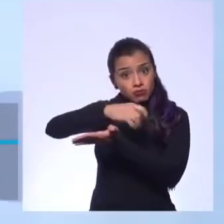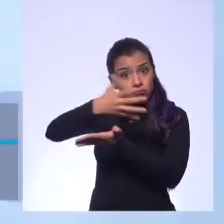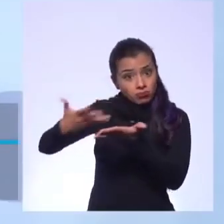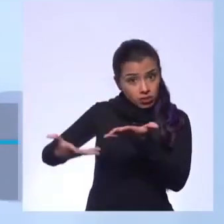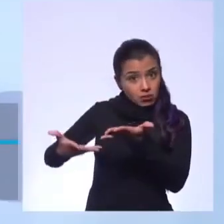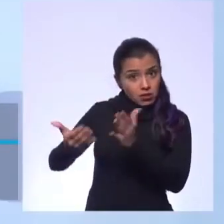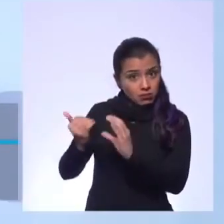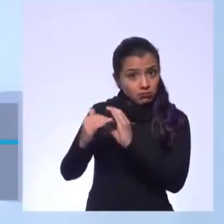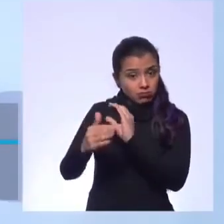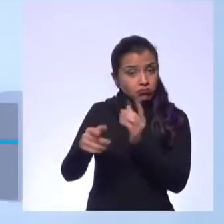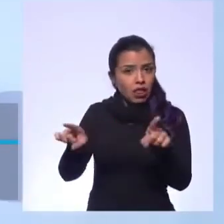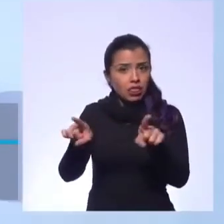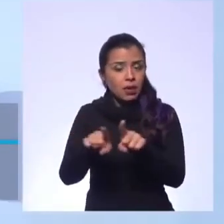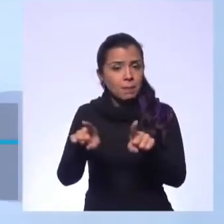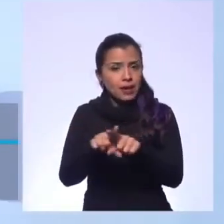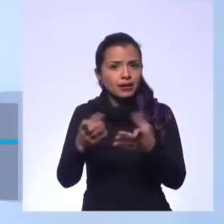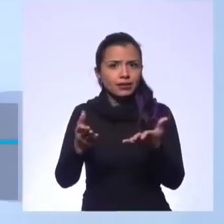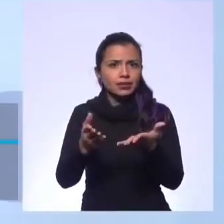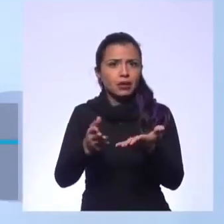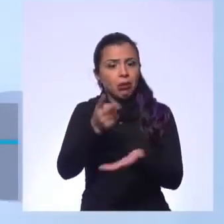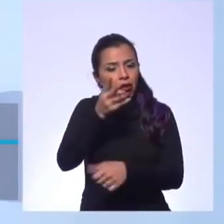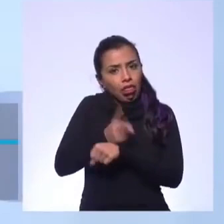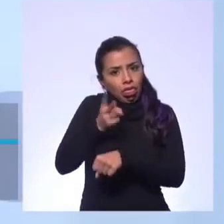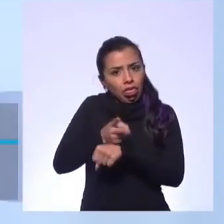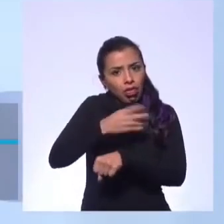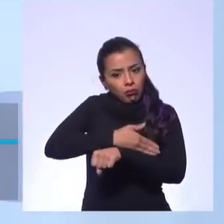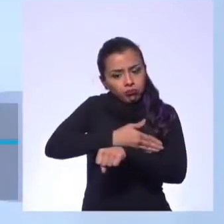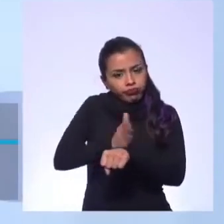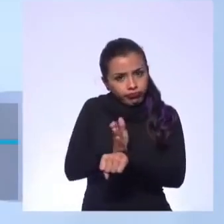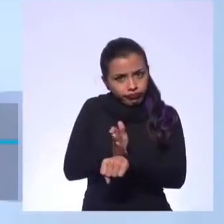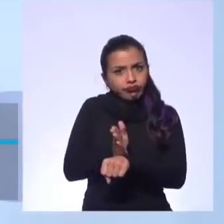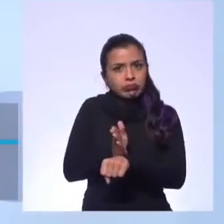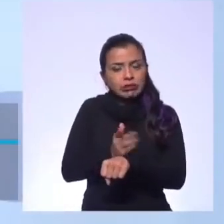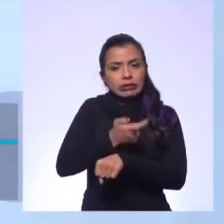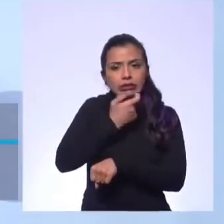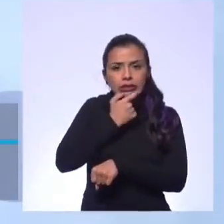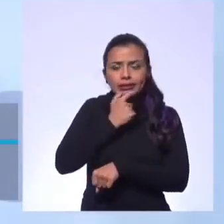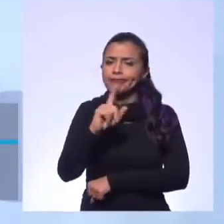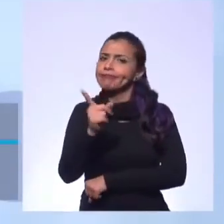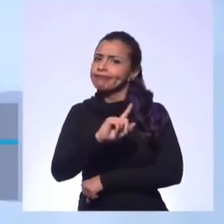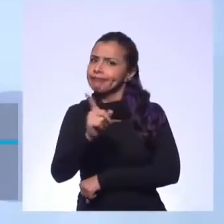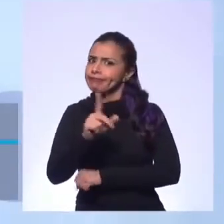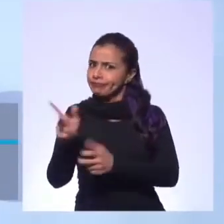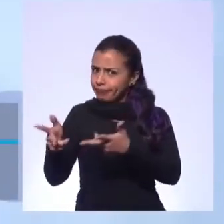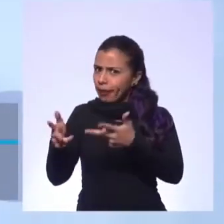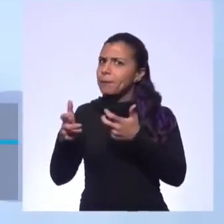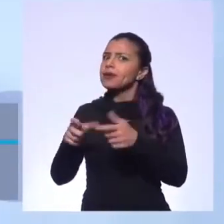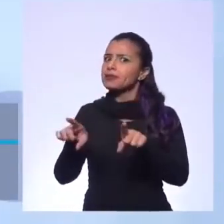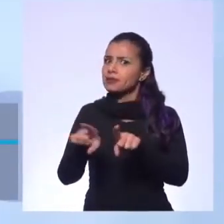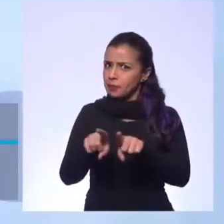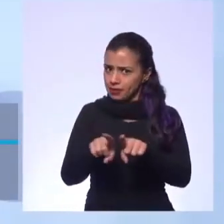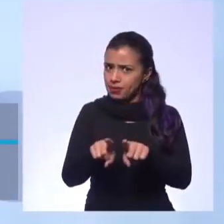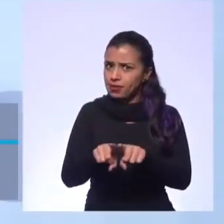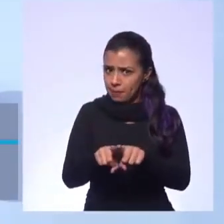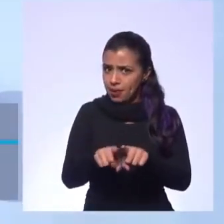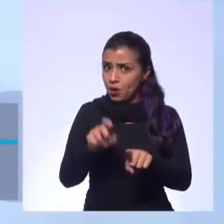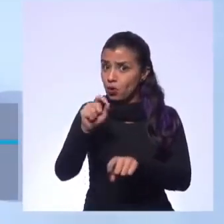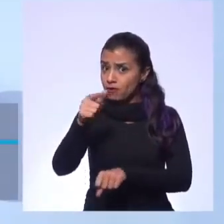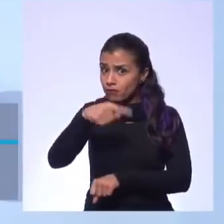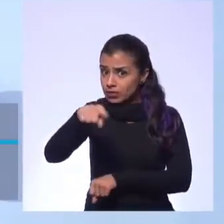Então, falar que a gente fala inglês o tempo todo, eu acho que vocês têm que fazer um questionamento aí do que vocês estão